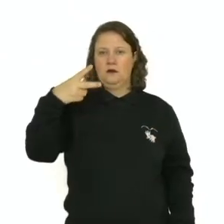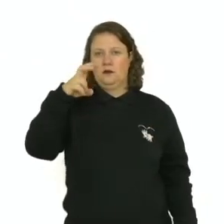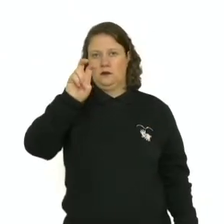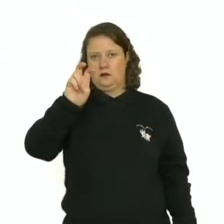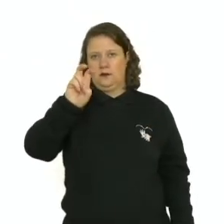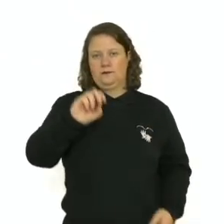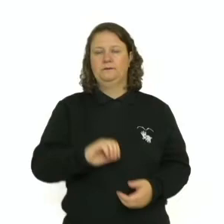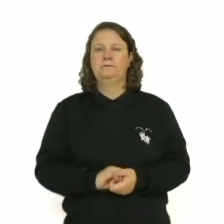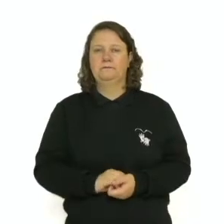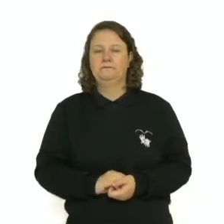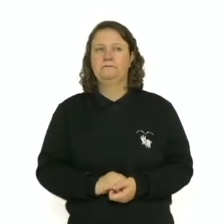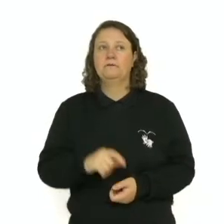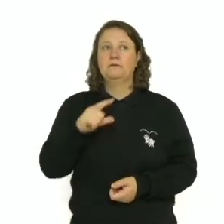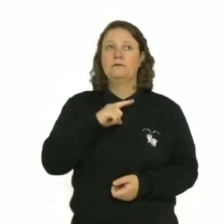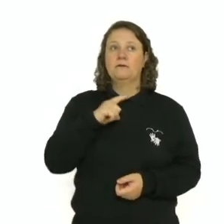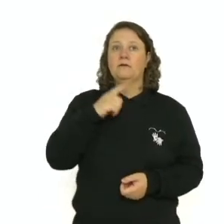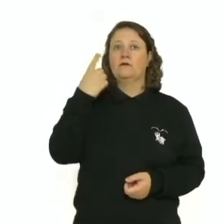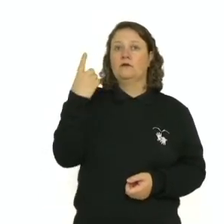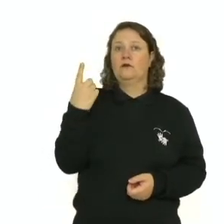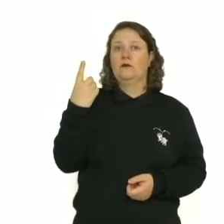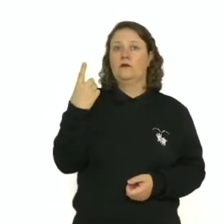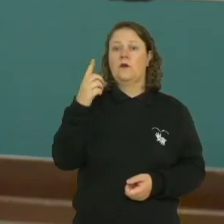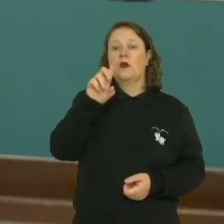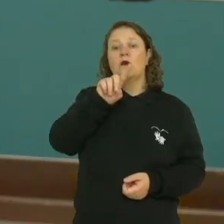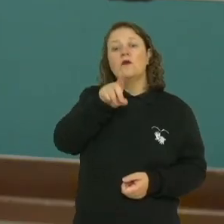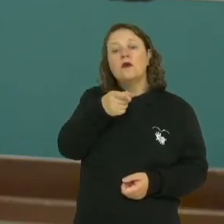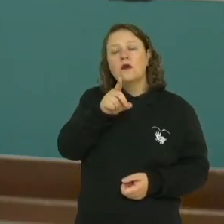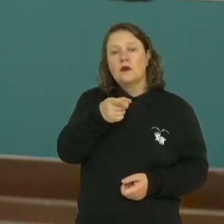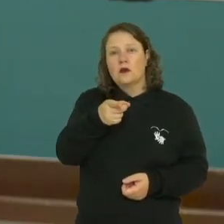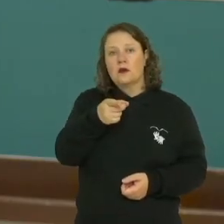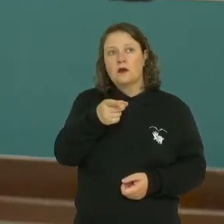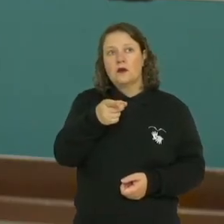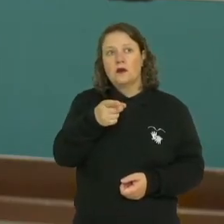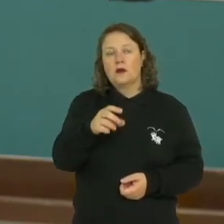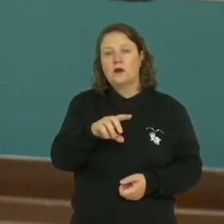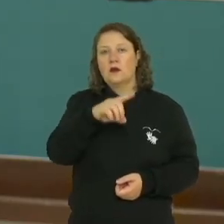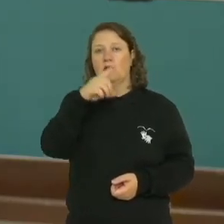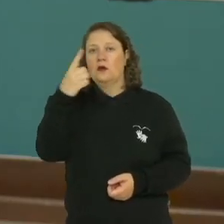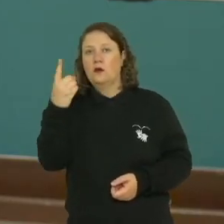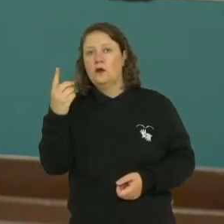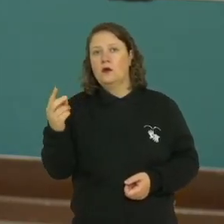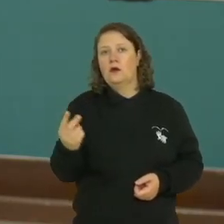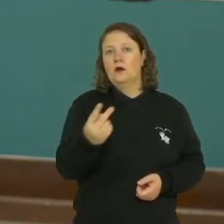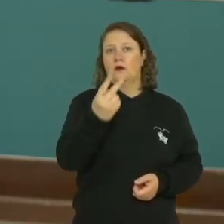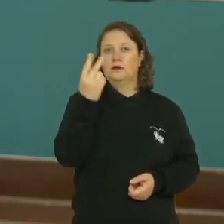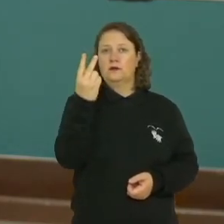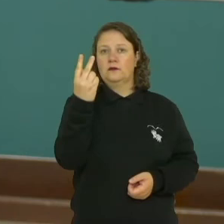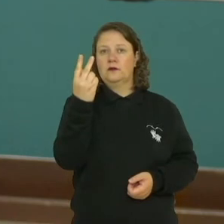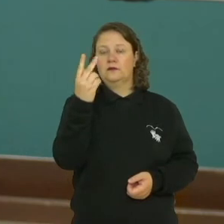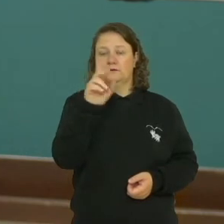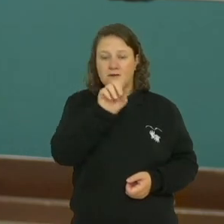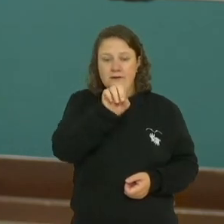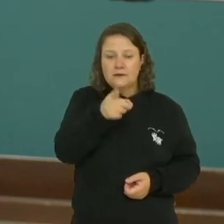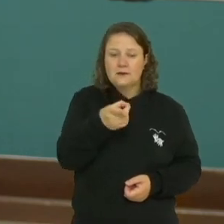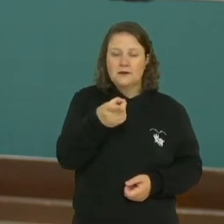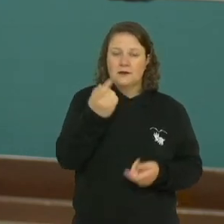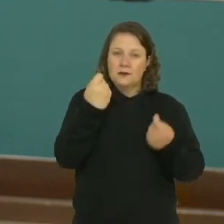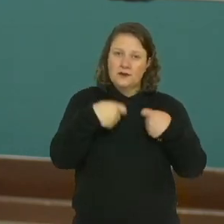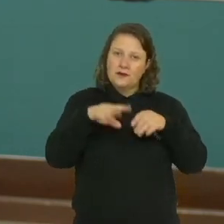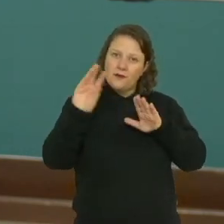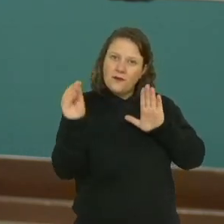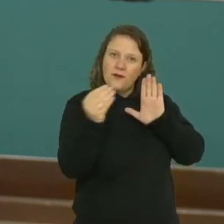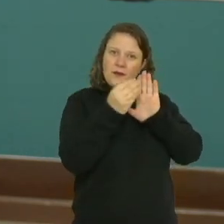25. Aqui tem uma casa decimal, mas ela é repetida 2 vezes, então dá 2 casas decimais. Então, na minha resposta, conto 2